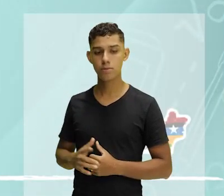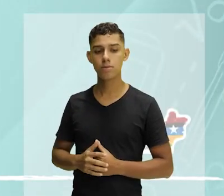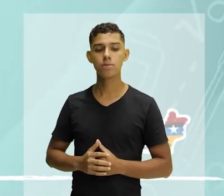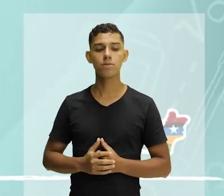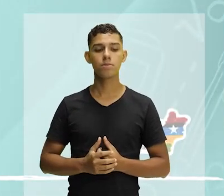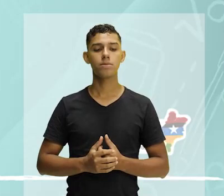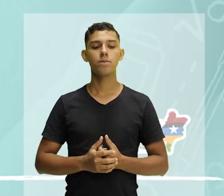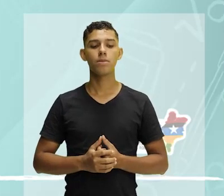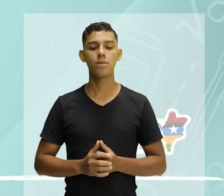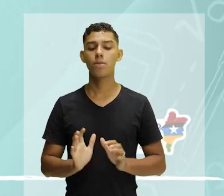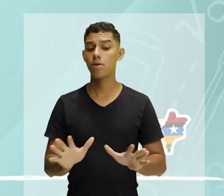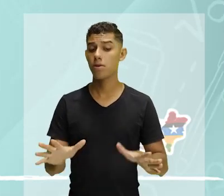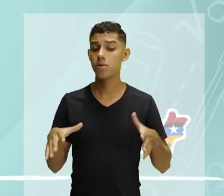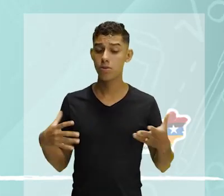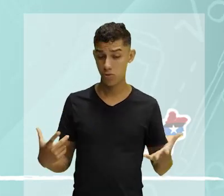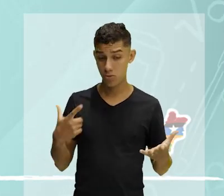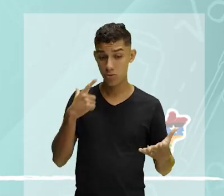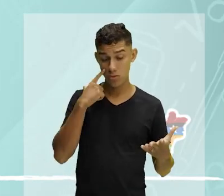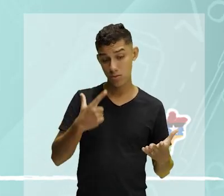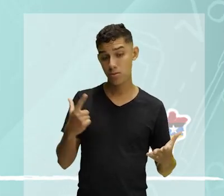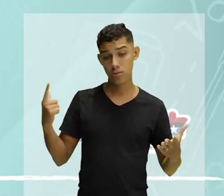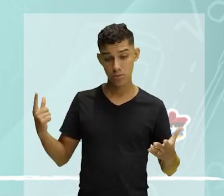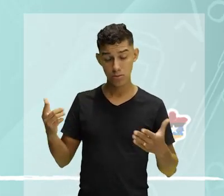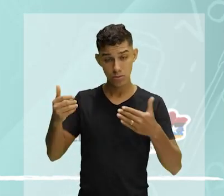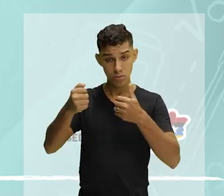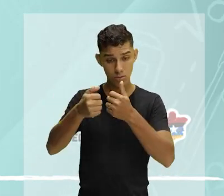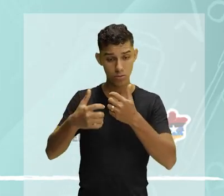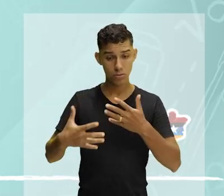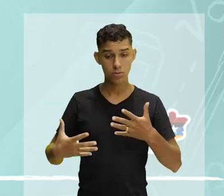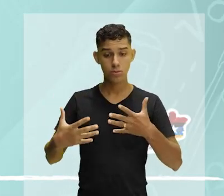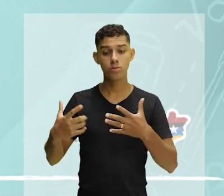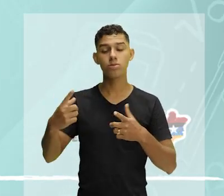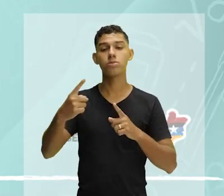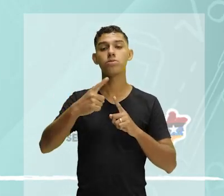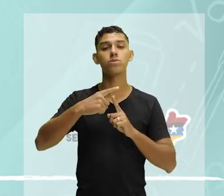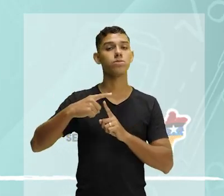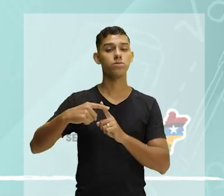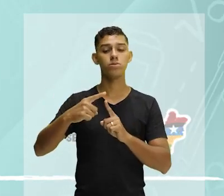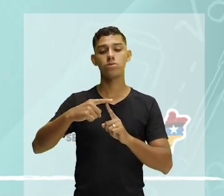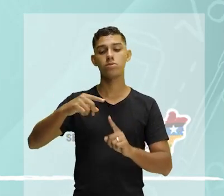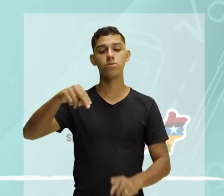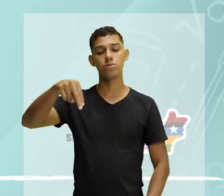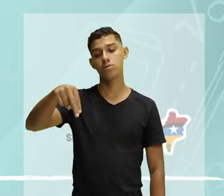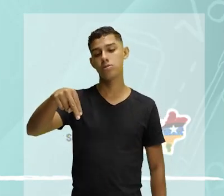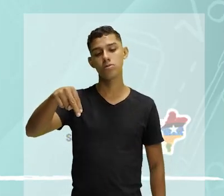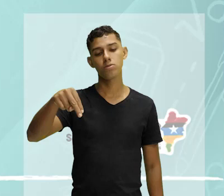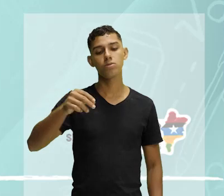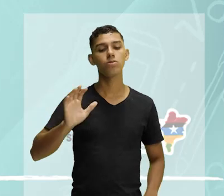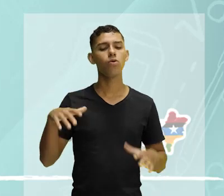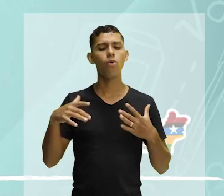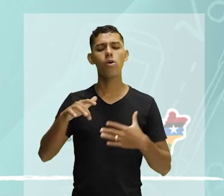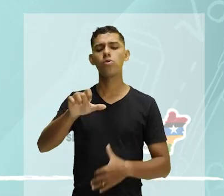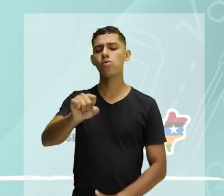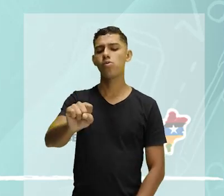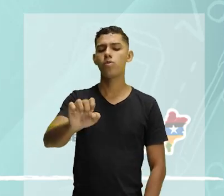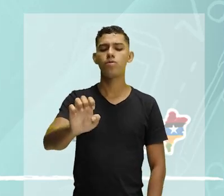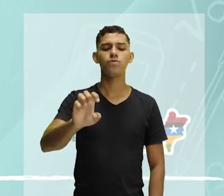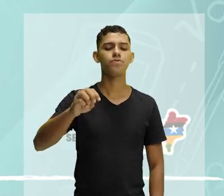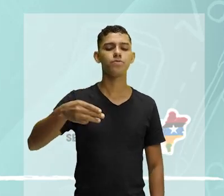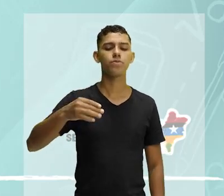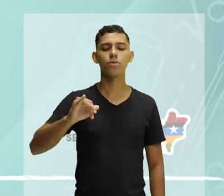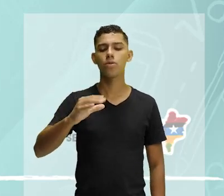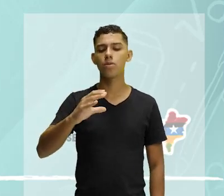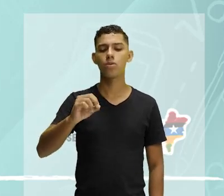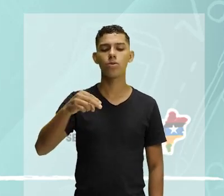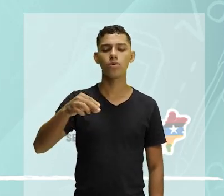Qual dos seguintes descreve um semicondutor do tipo N? Okay? Agora é semicondutor do tipo N. Letra